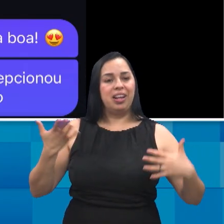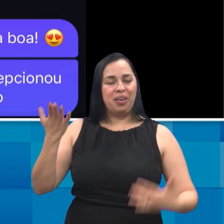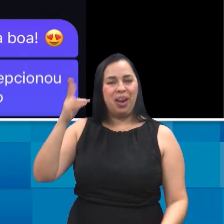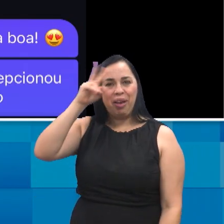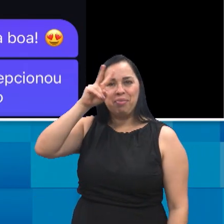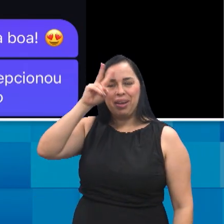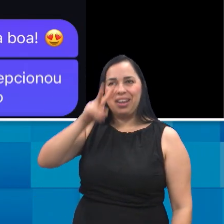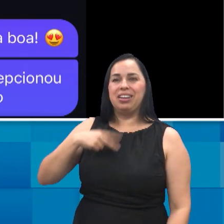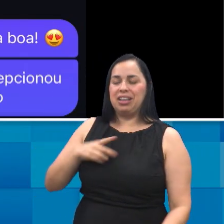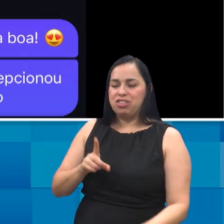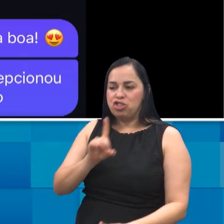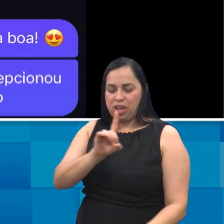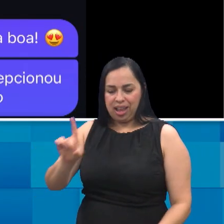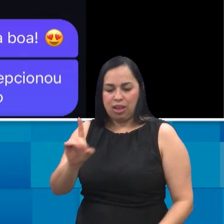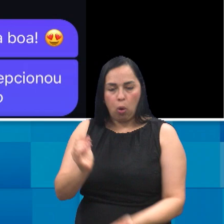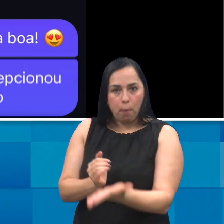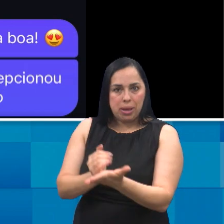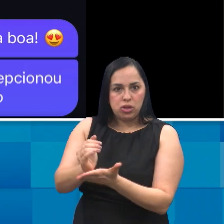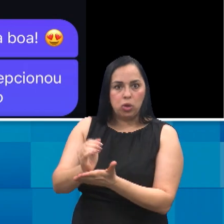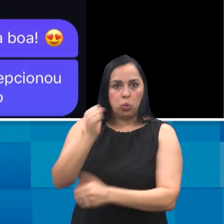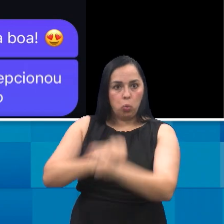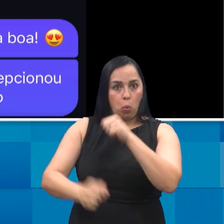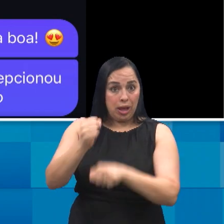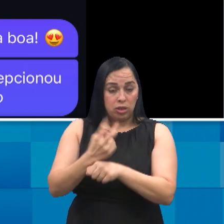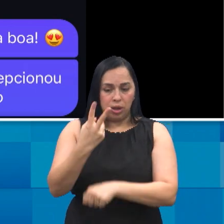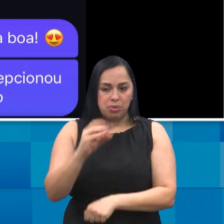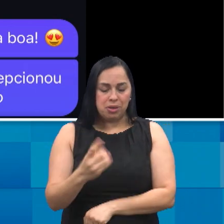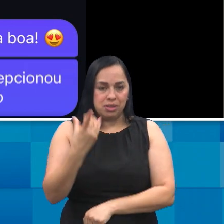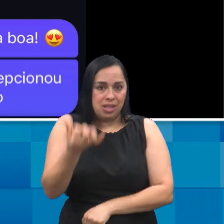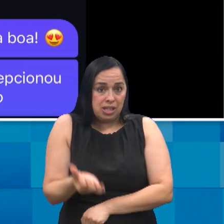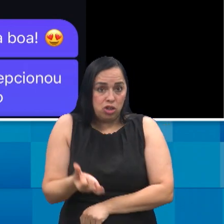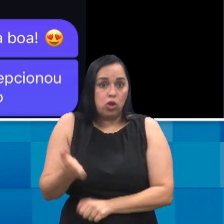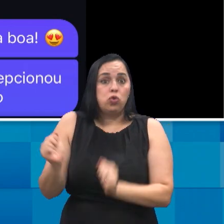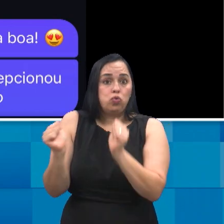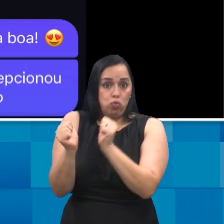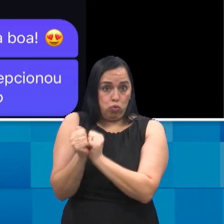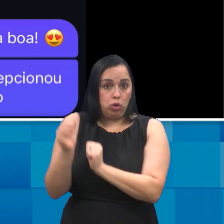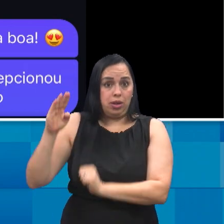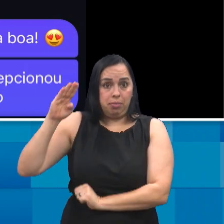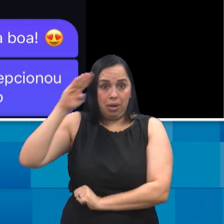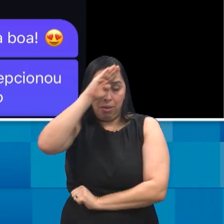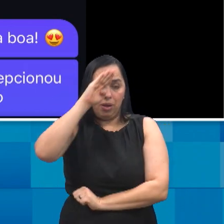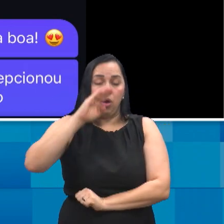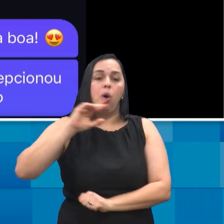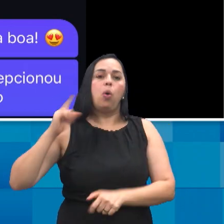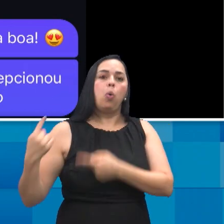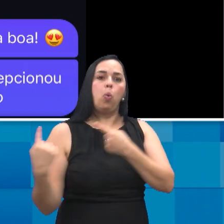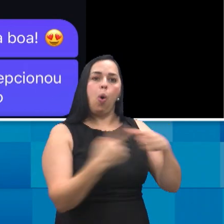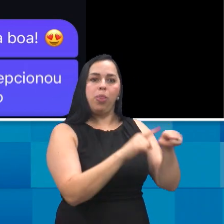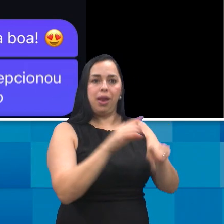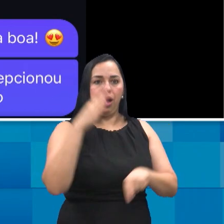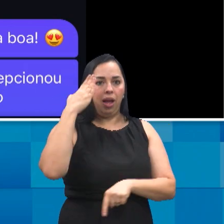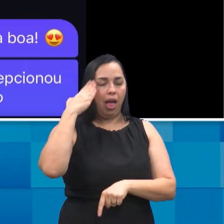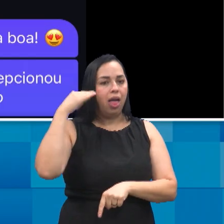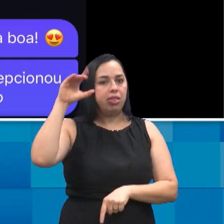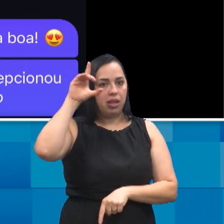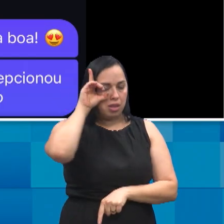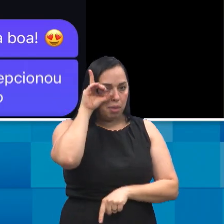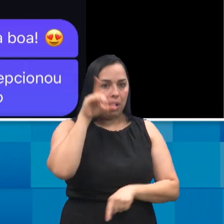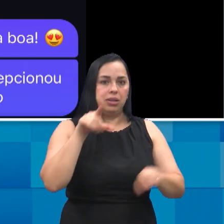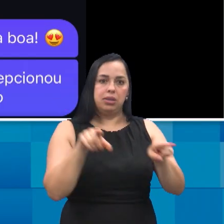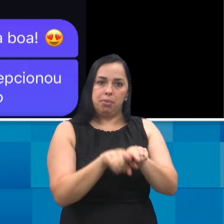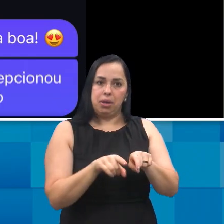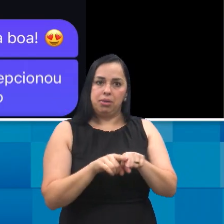com o presidente Bolsonaro em 2016, e também com as manifestações pelo impeachment da Dilma, eu estava lá. E quando eu passei a